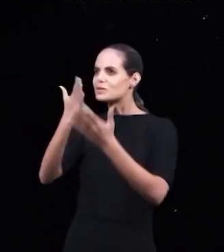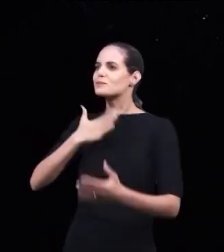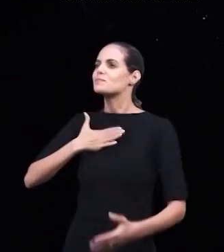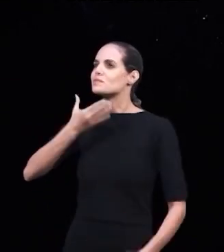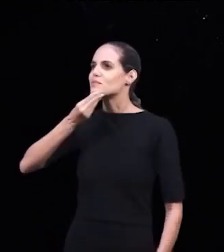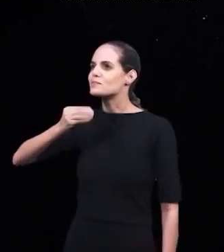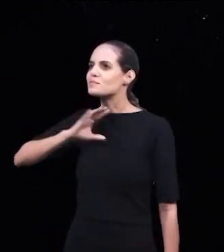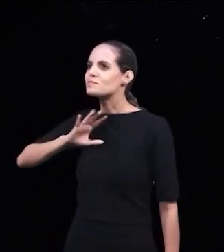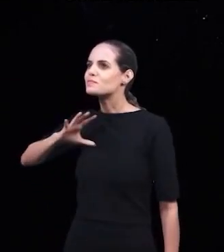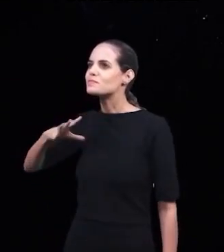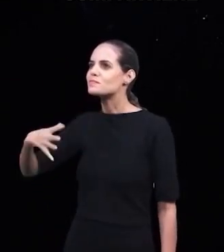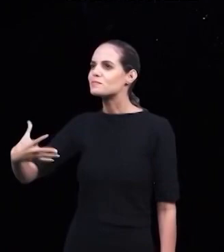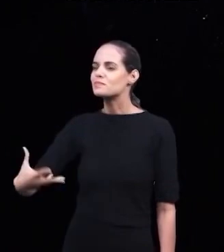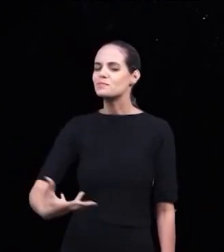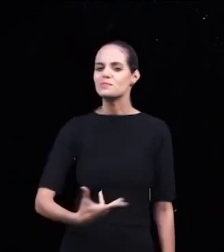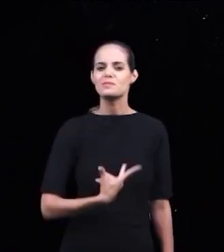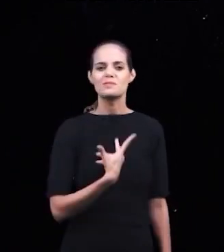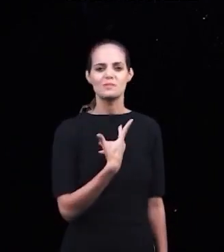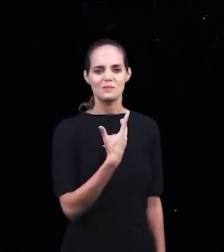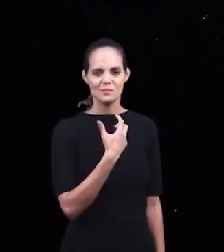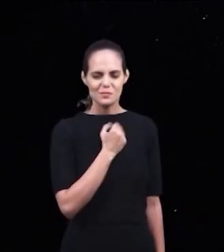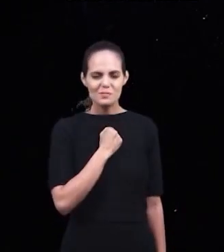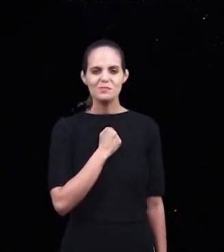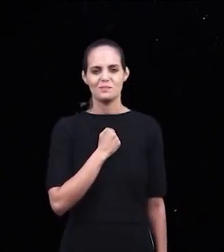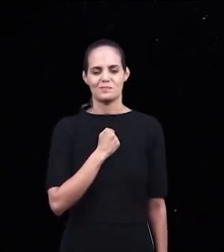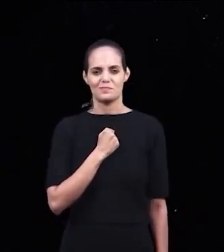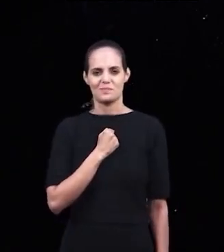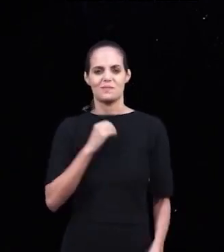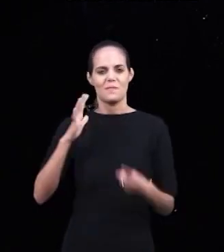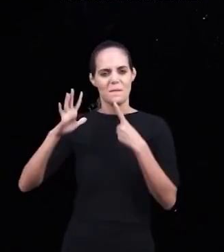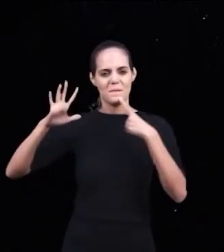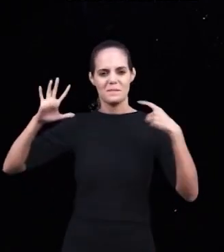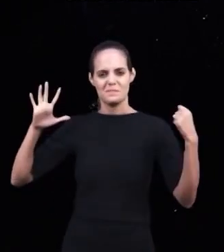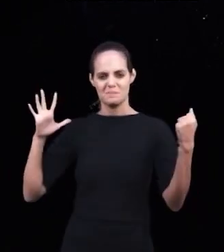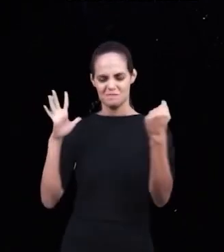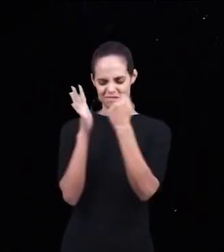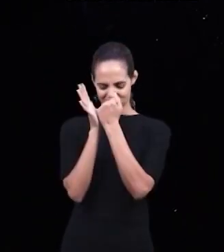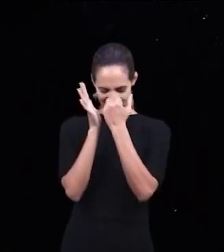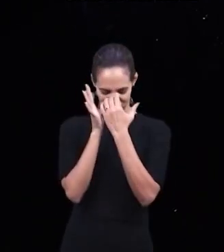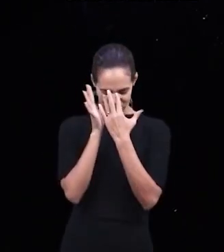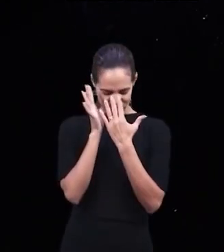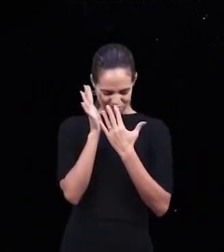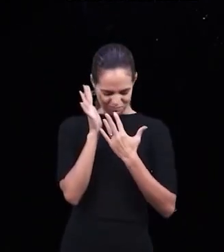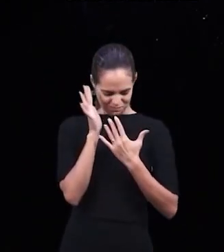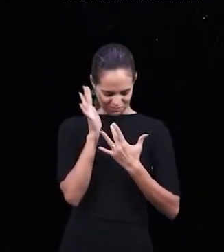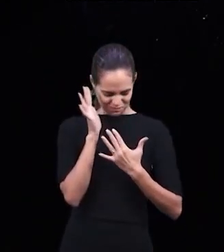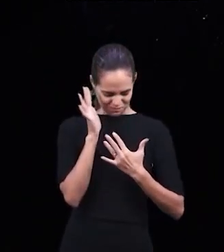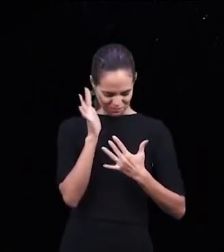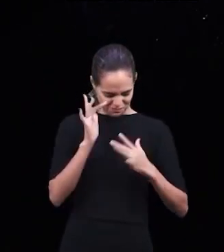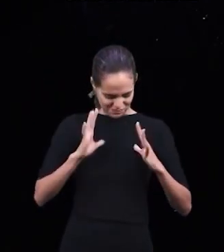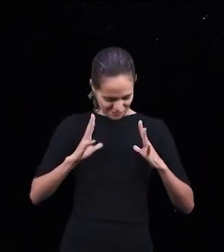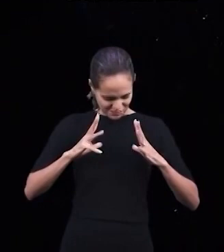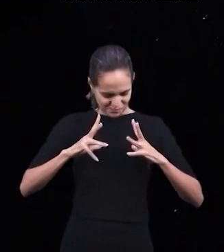meu Salvador. Já me lavou teu sangue